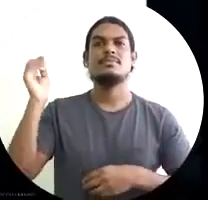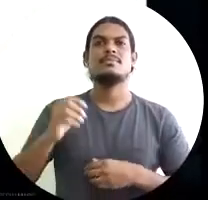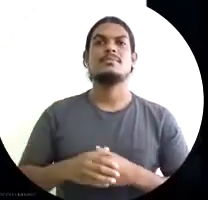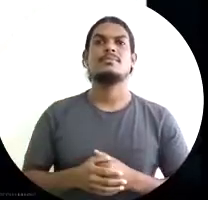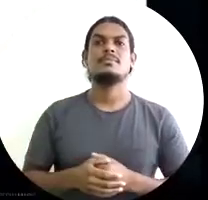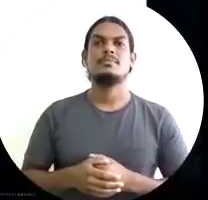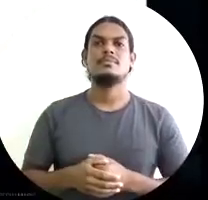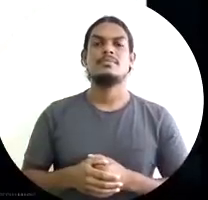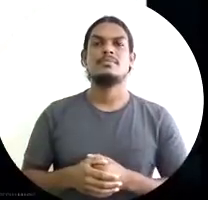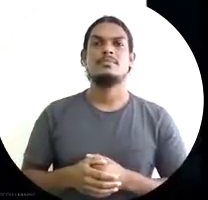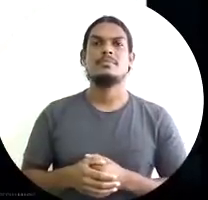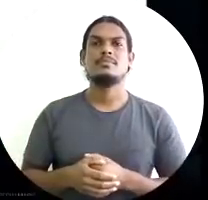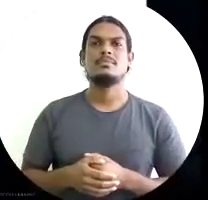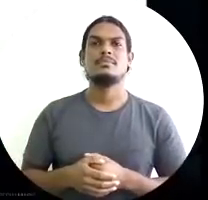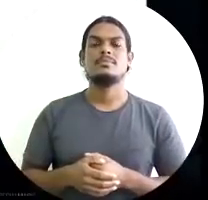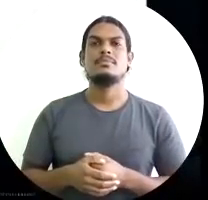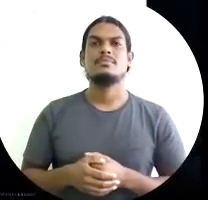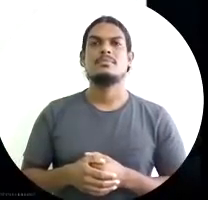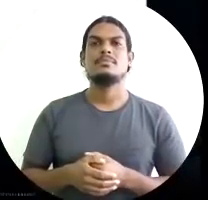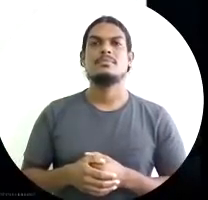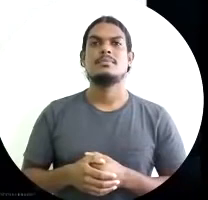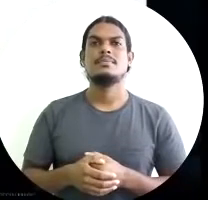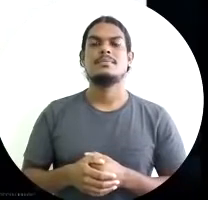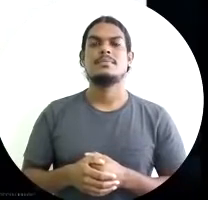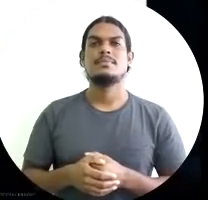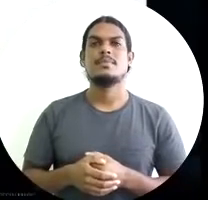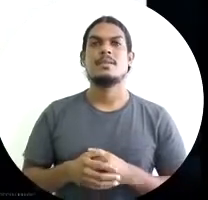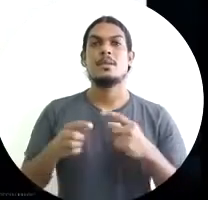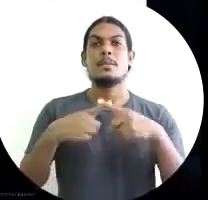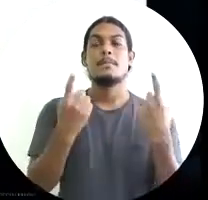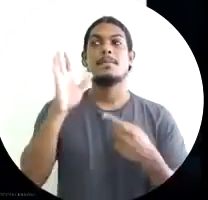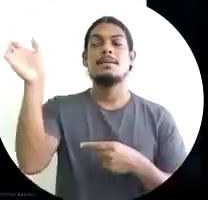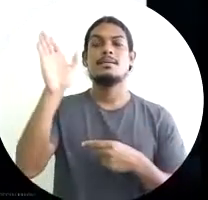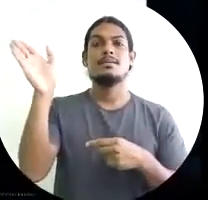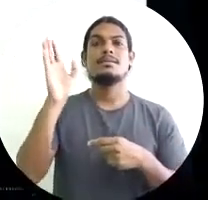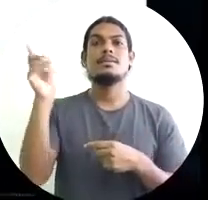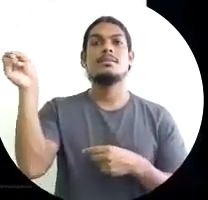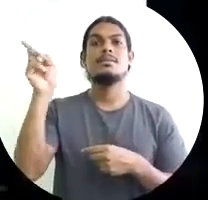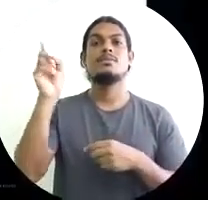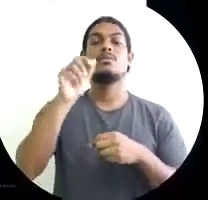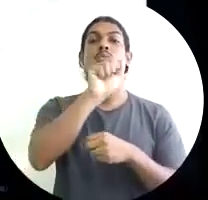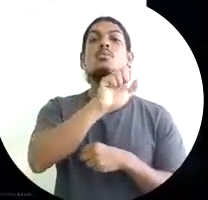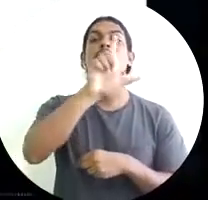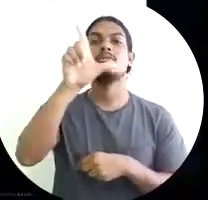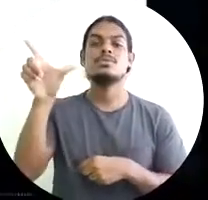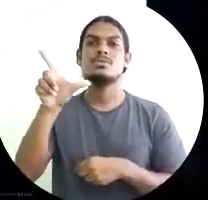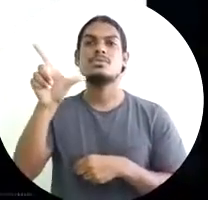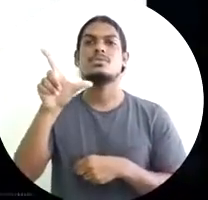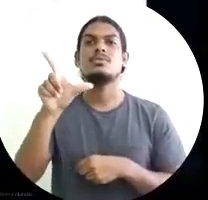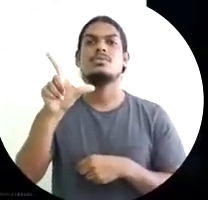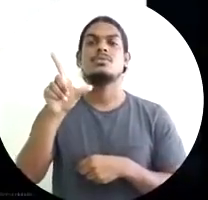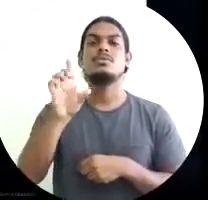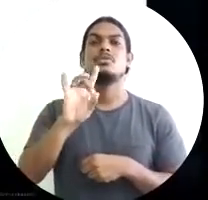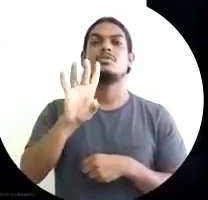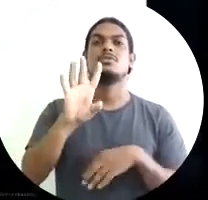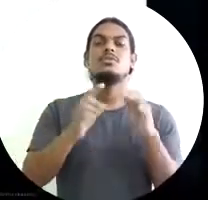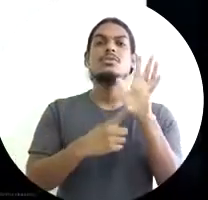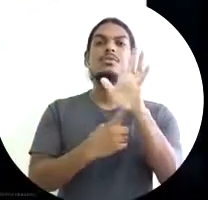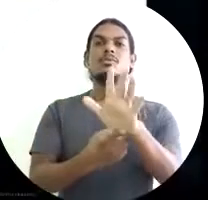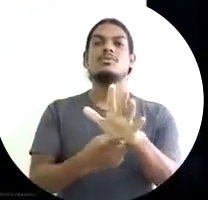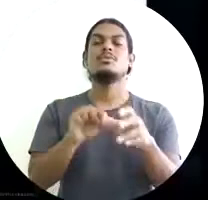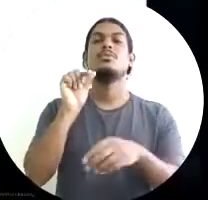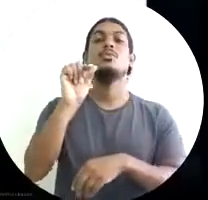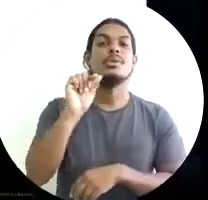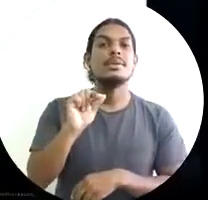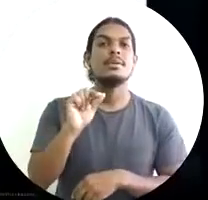códigos de cores. Só que essa parte azul que tem seletor, ela só está dizendo o que